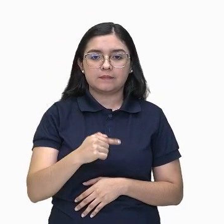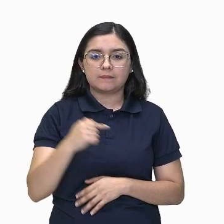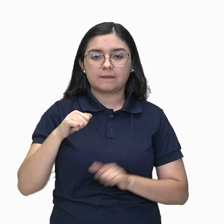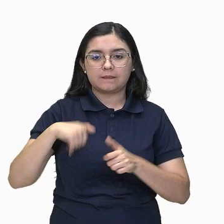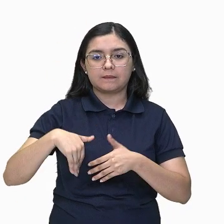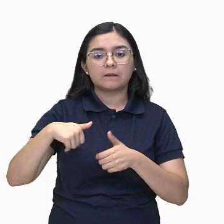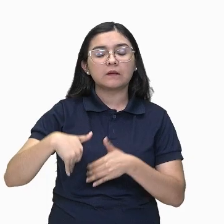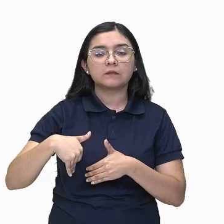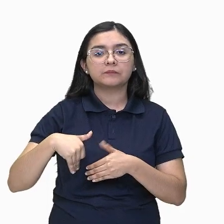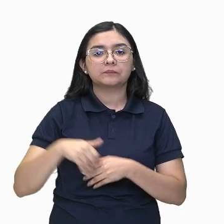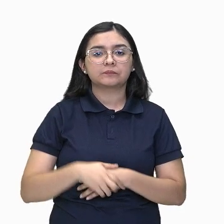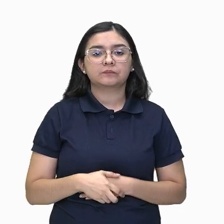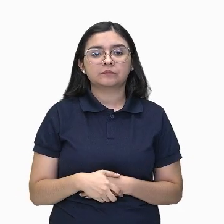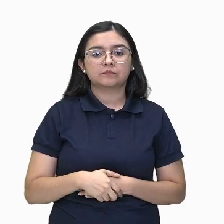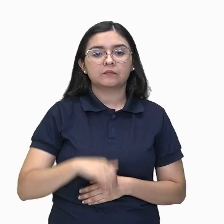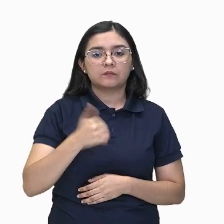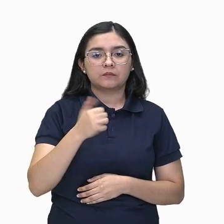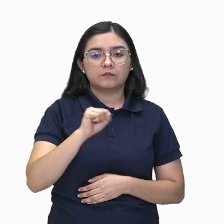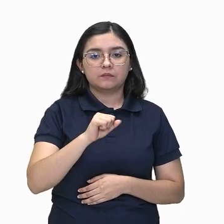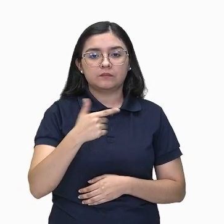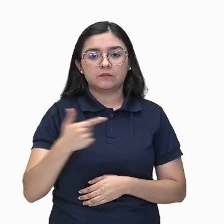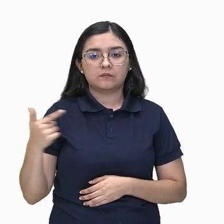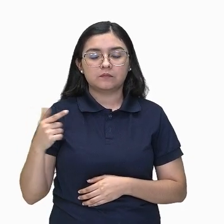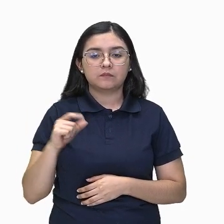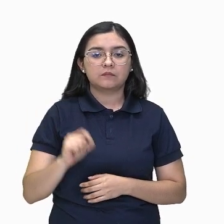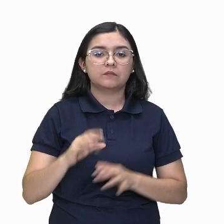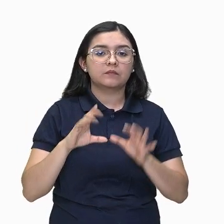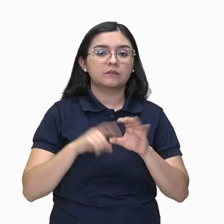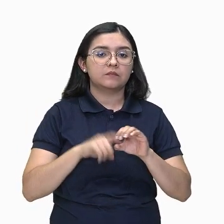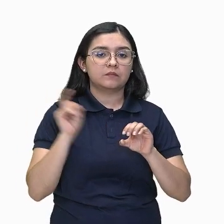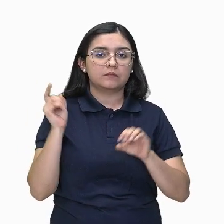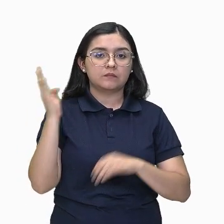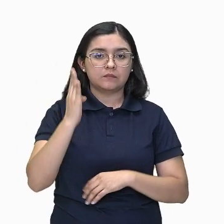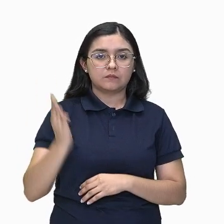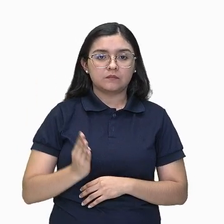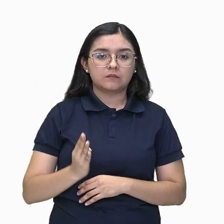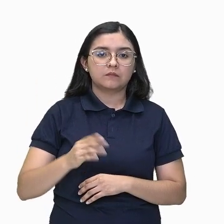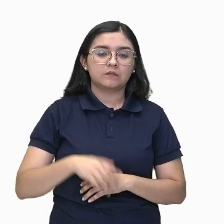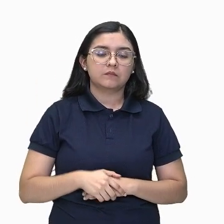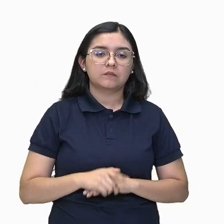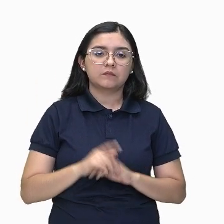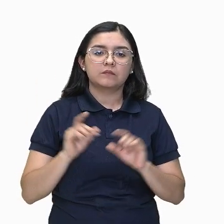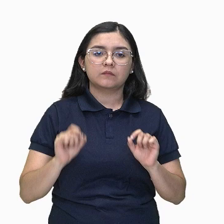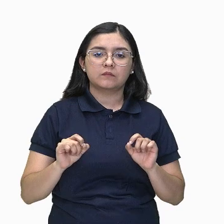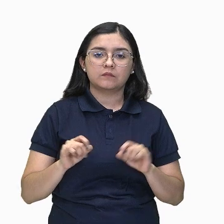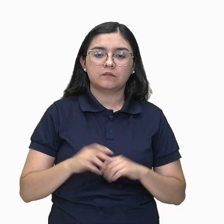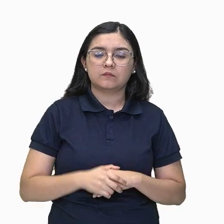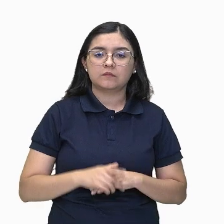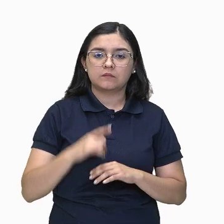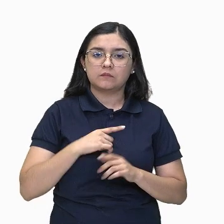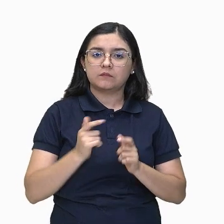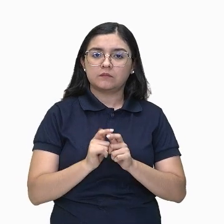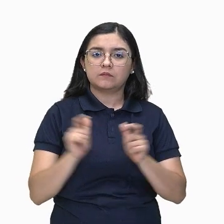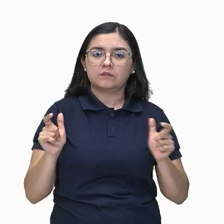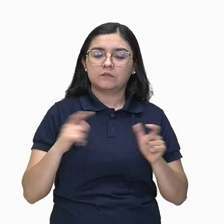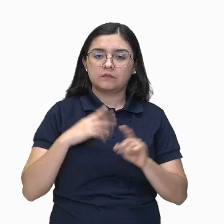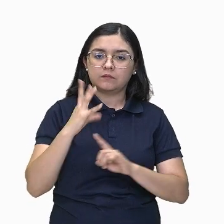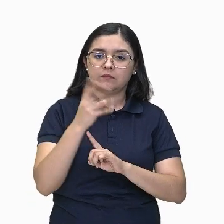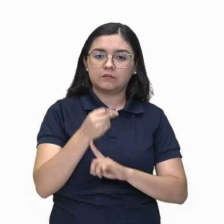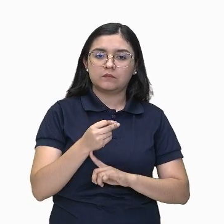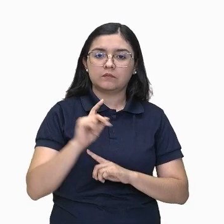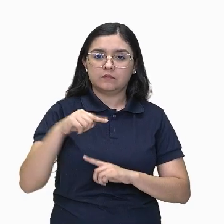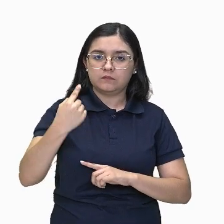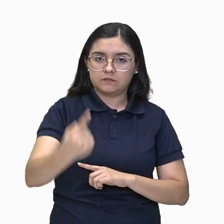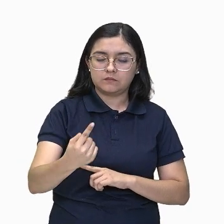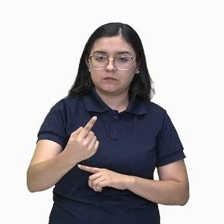setembro de 1822, tivemos a independência do Brasil, e isso vai fazer com que muitos artistas